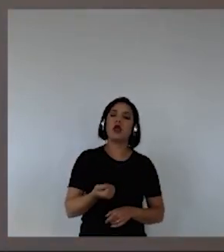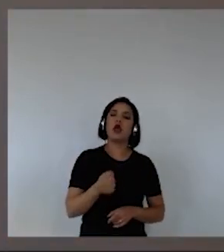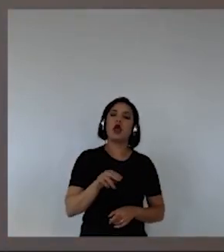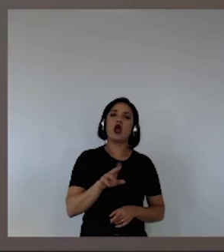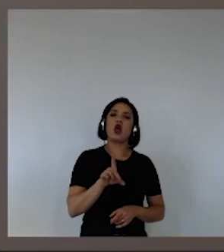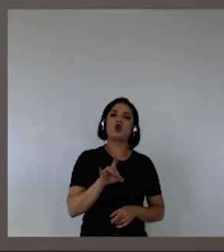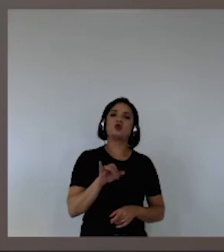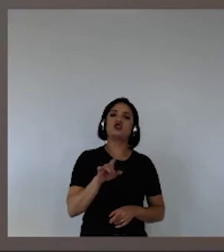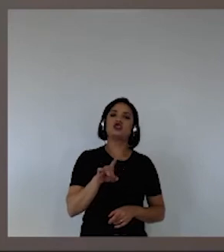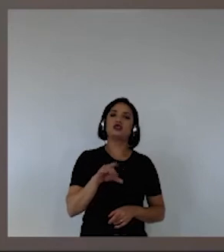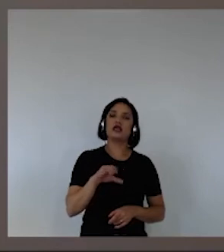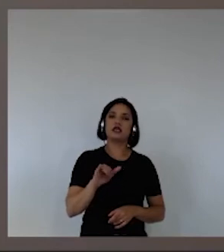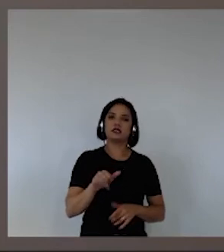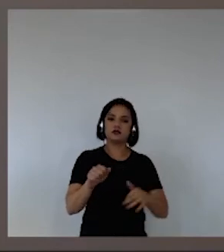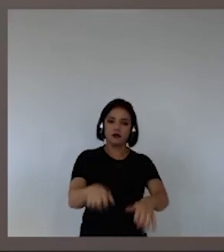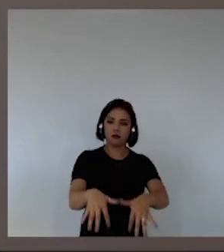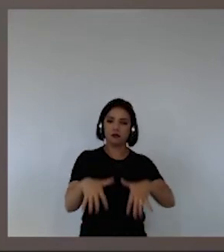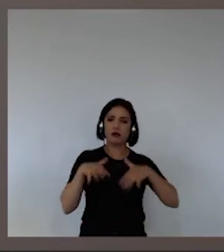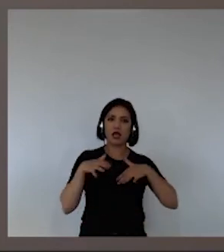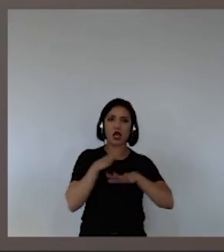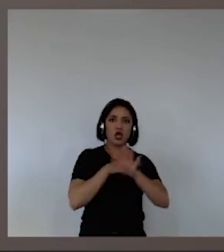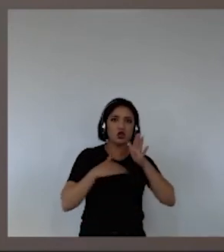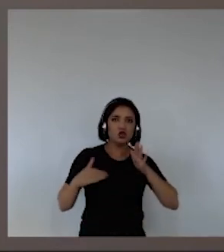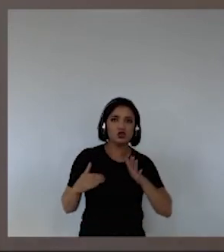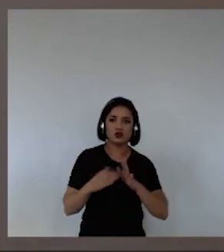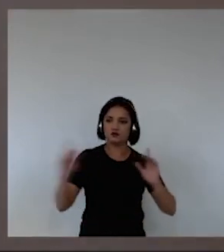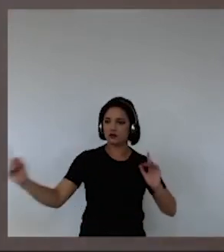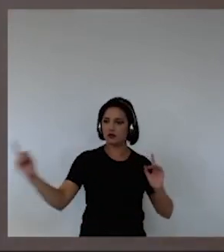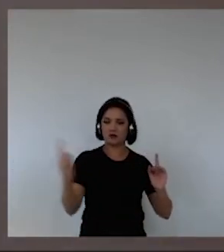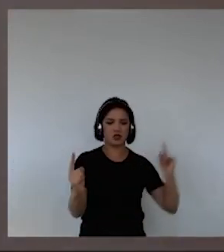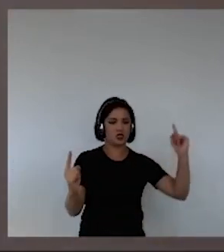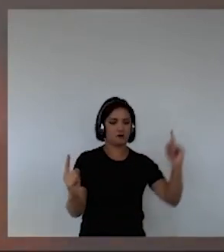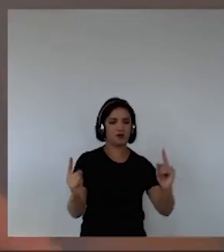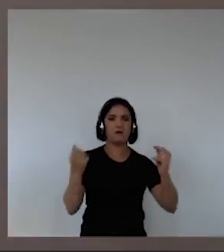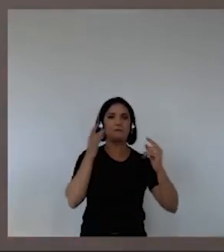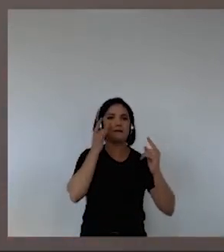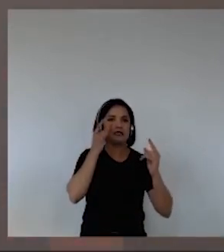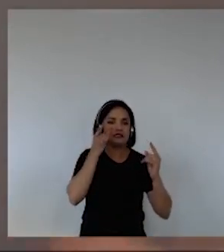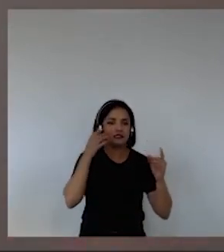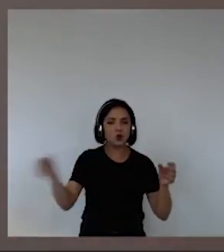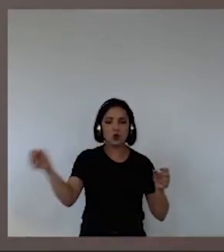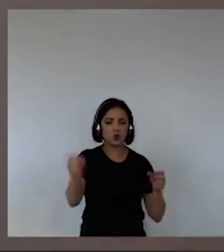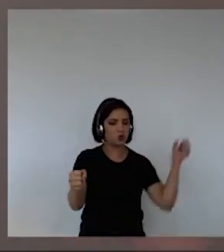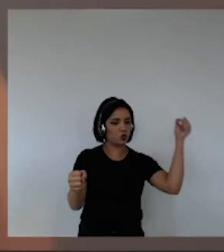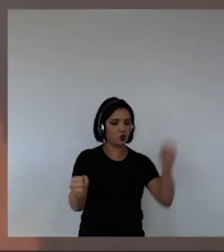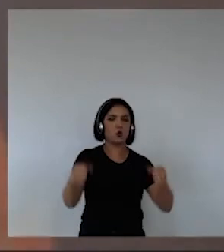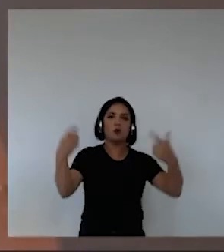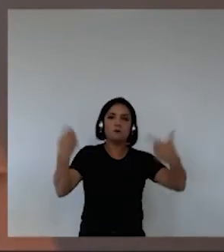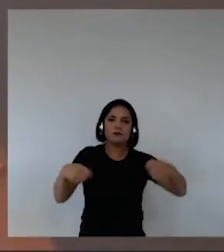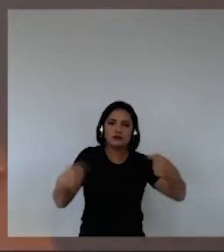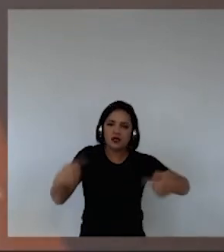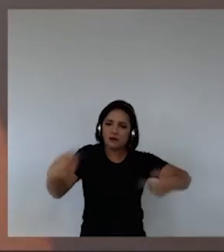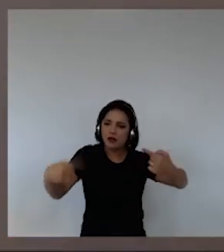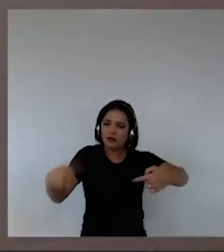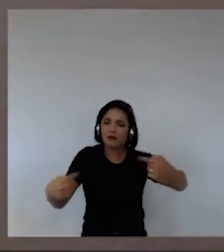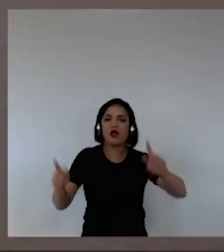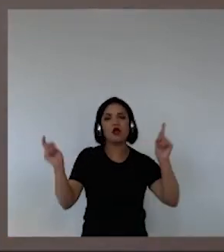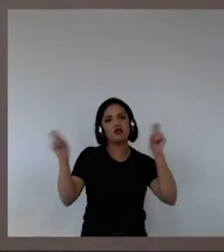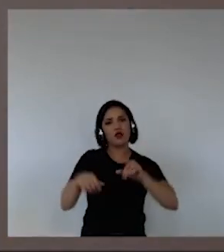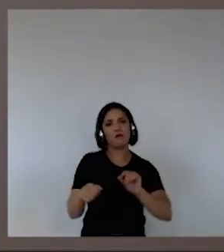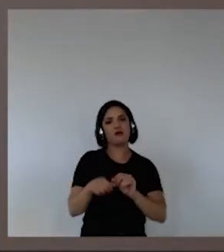que antes eram todas feitas de forma presencial, hoje já é possível fazer essas audiências de forma